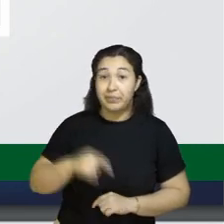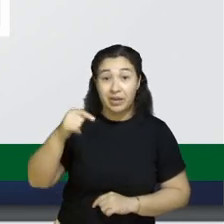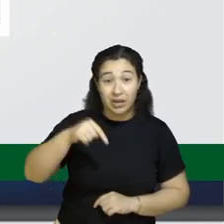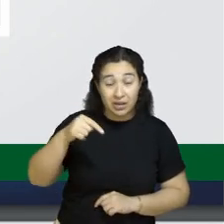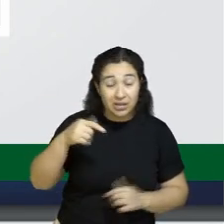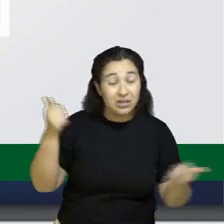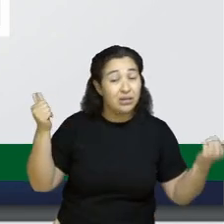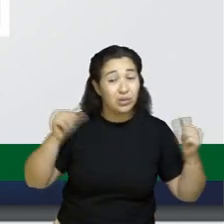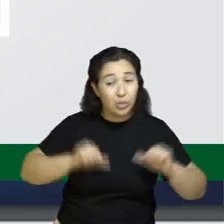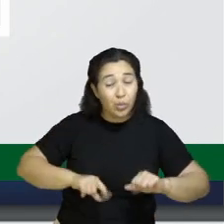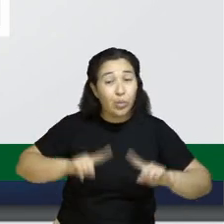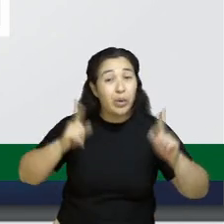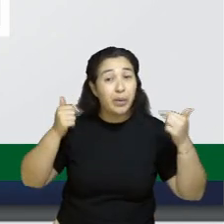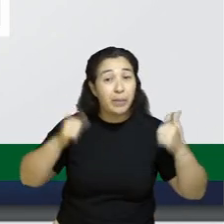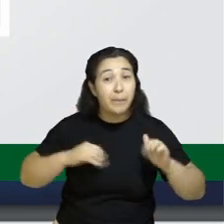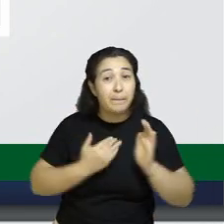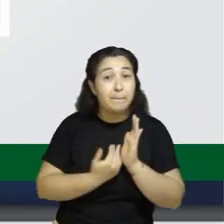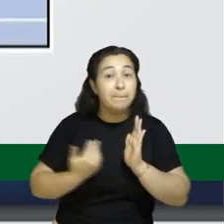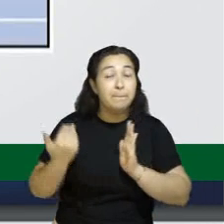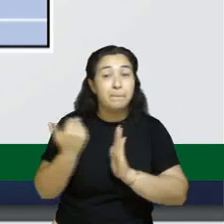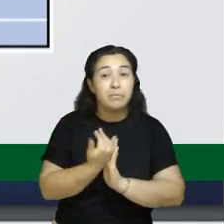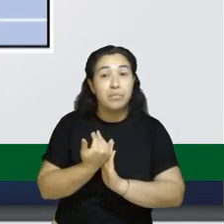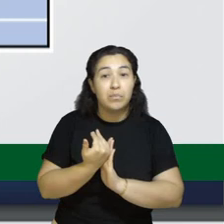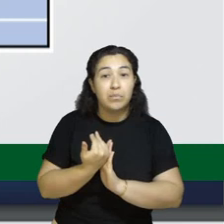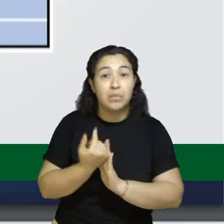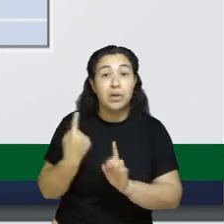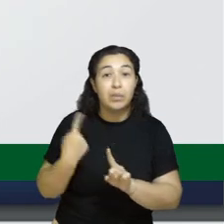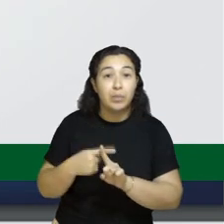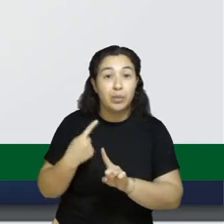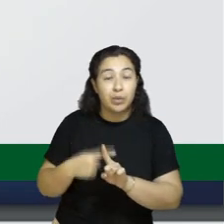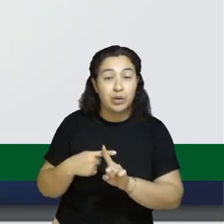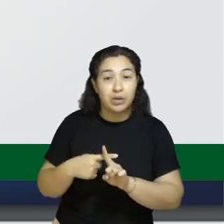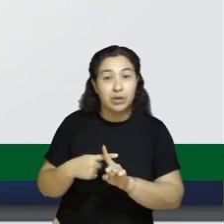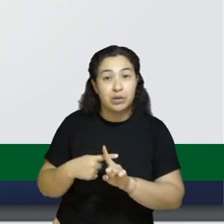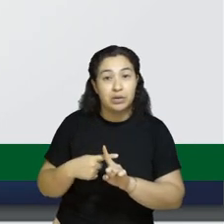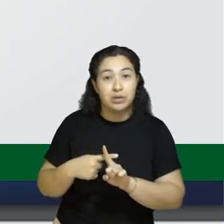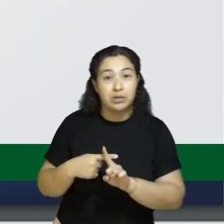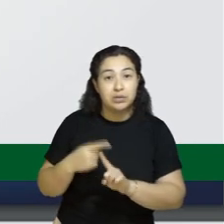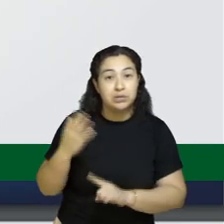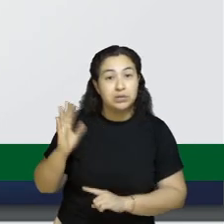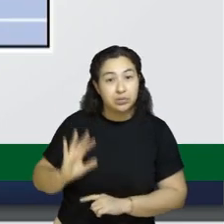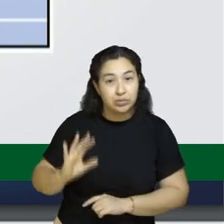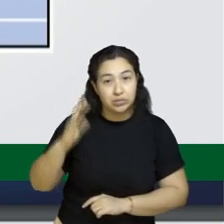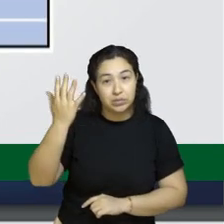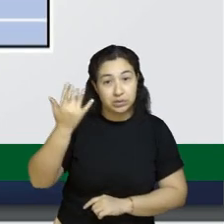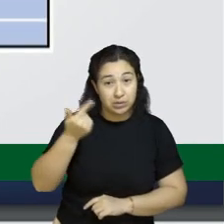crítico quando a gente fala de segurança em termos de ocorrências. Volta aqui.